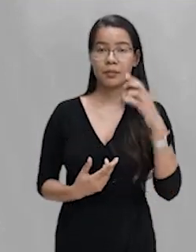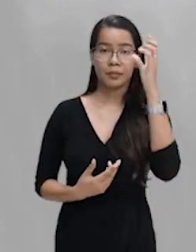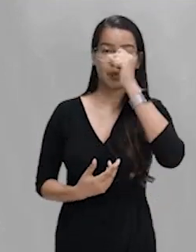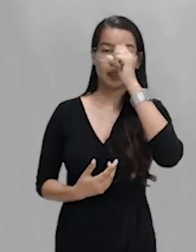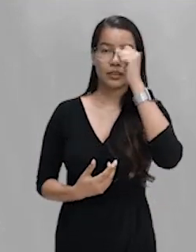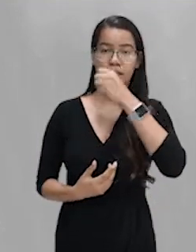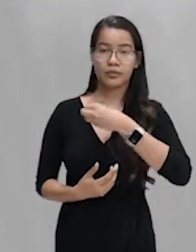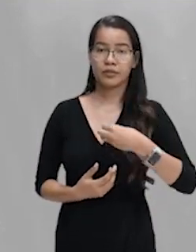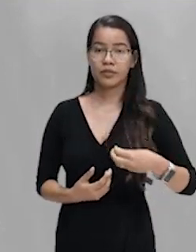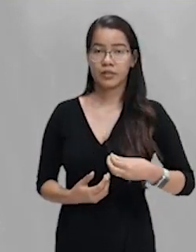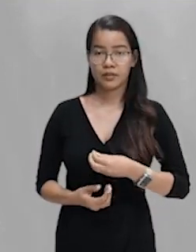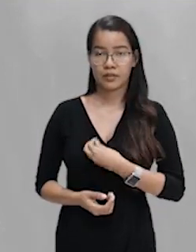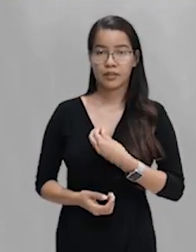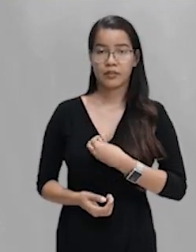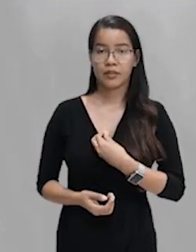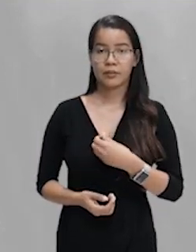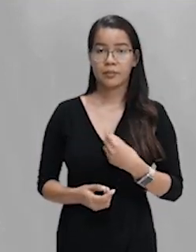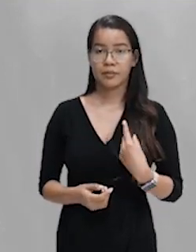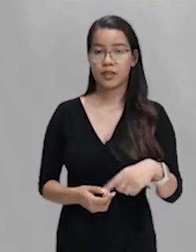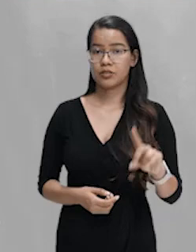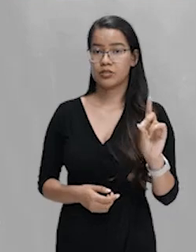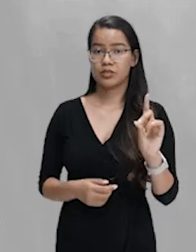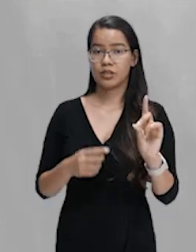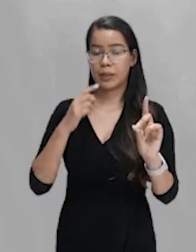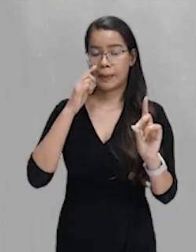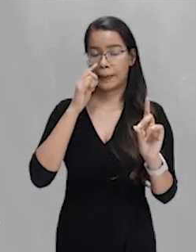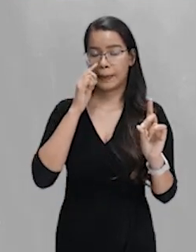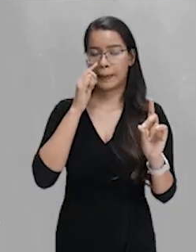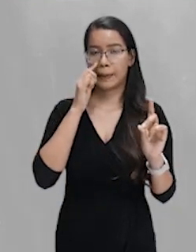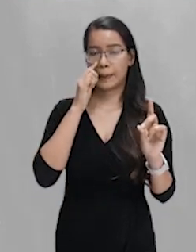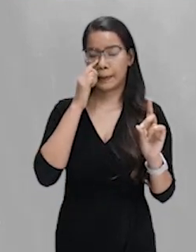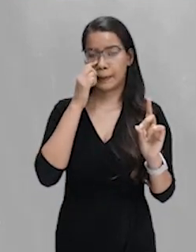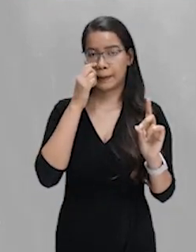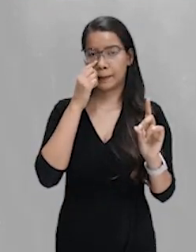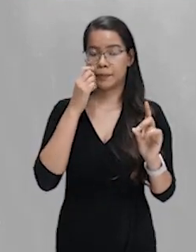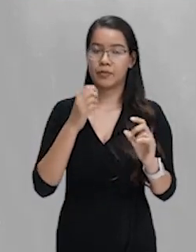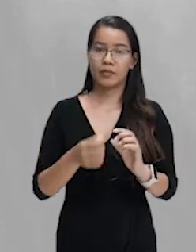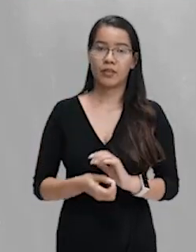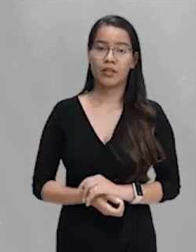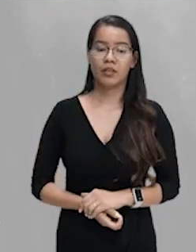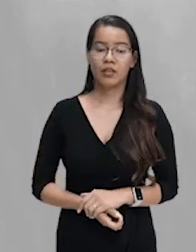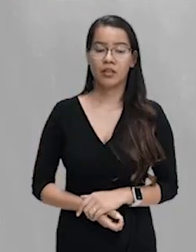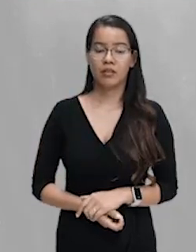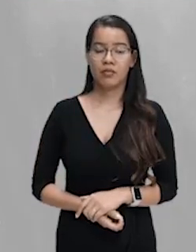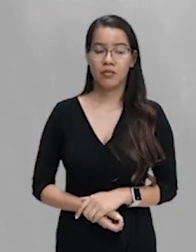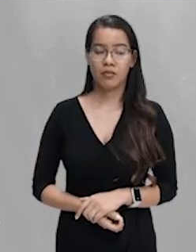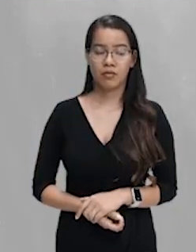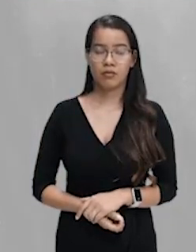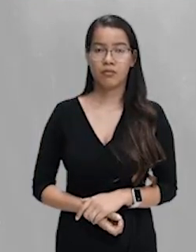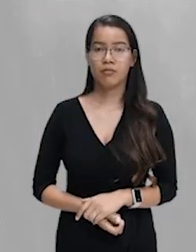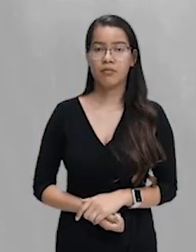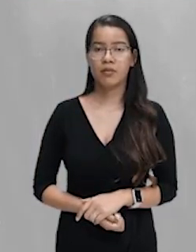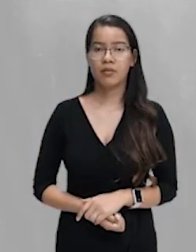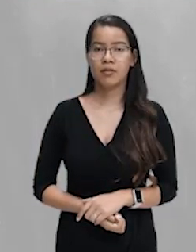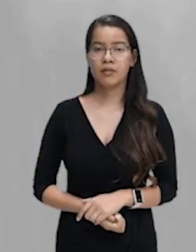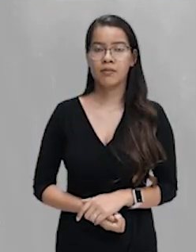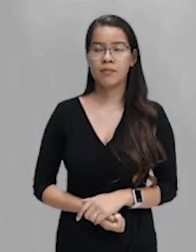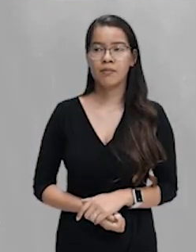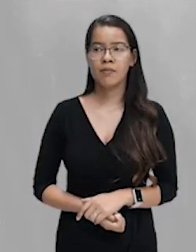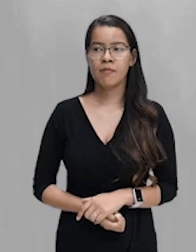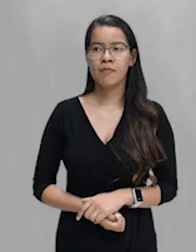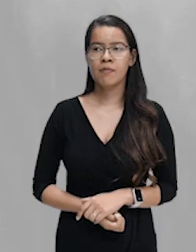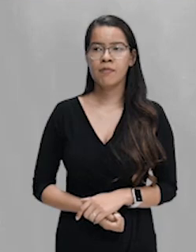de viver, tá? Partir, tá? Então, vamos lá. Yo había hablado,